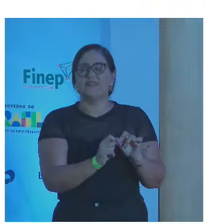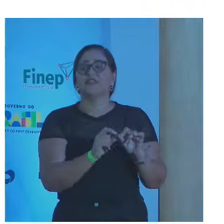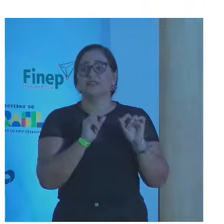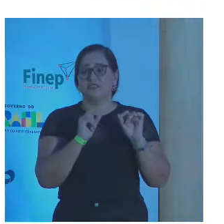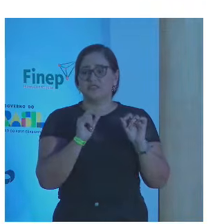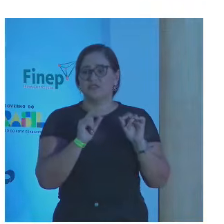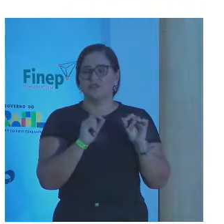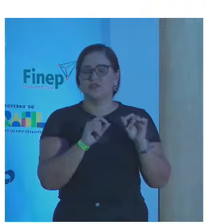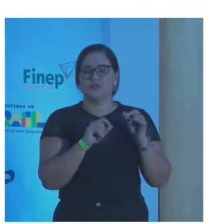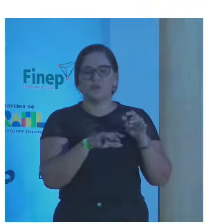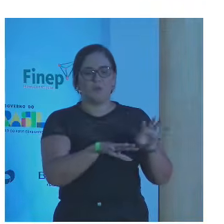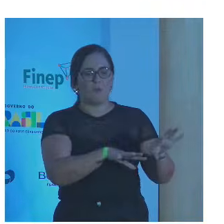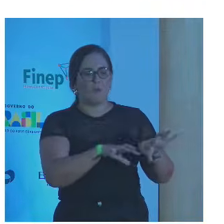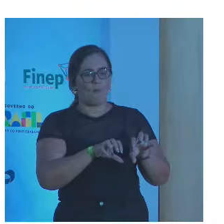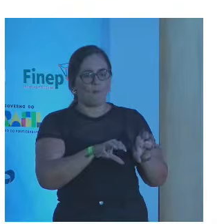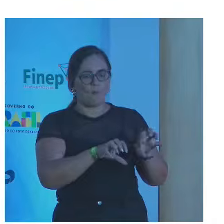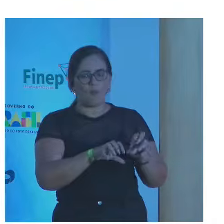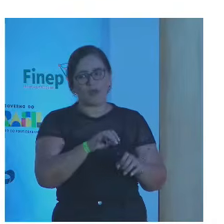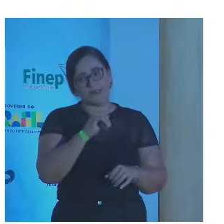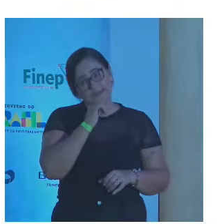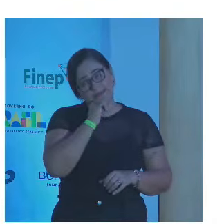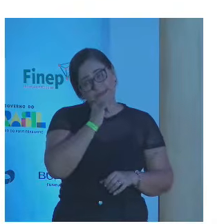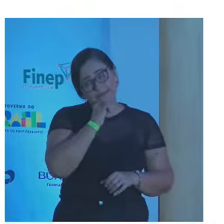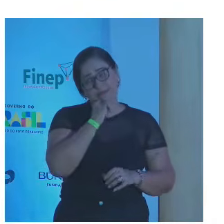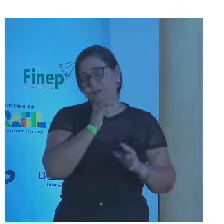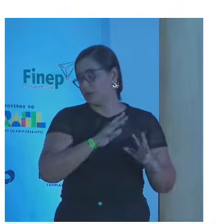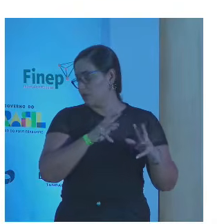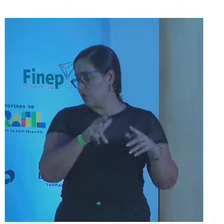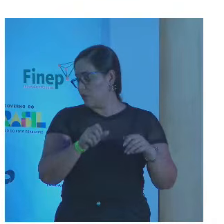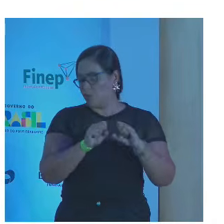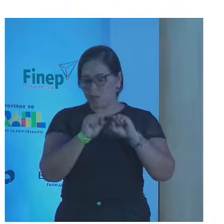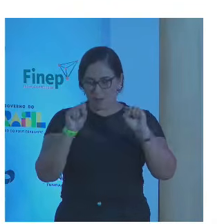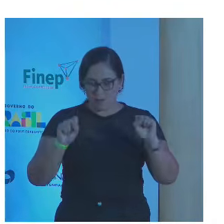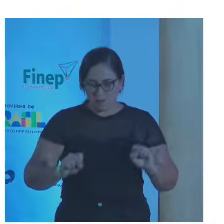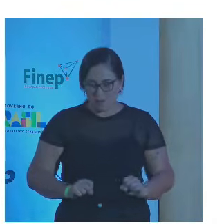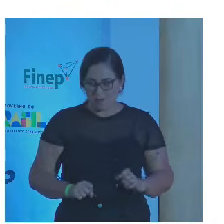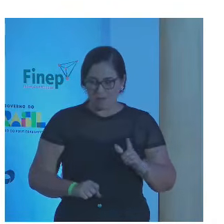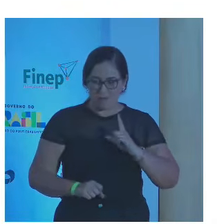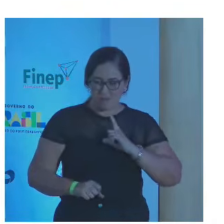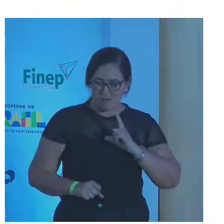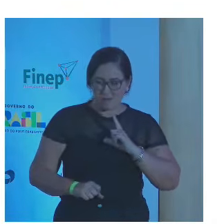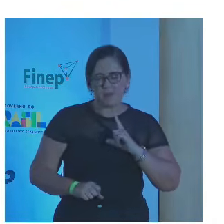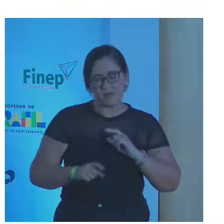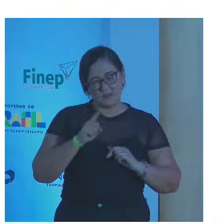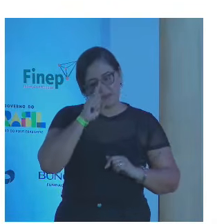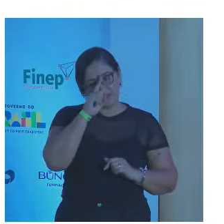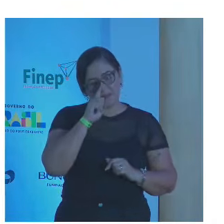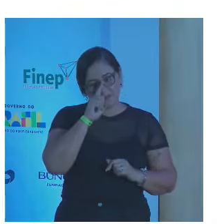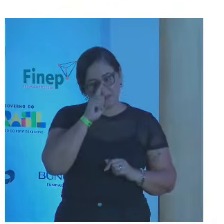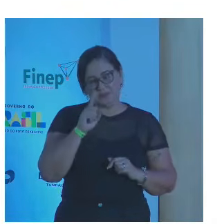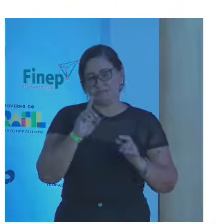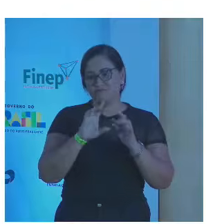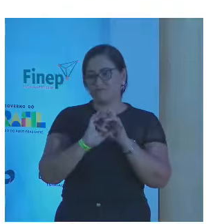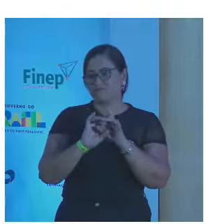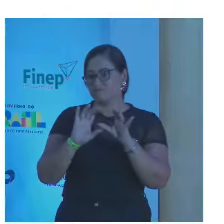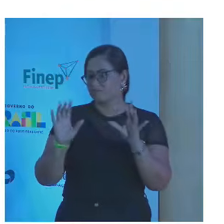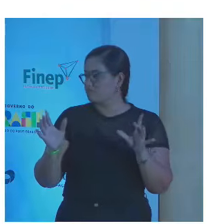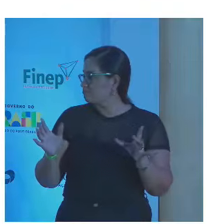de nutrientes, por exemplo, né? E todo esse sistema estaria em risco, né? Vou